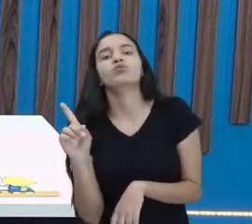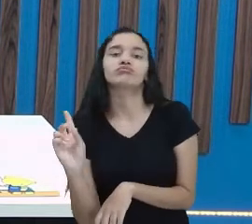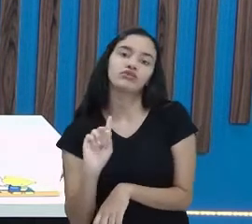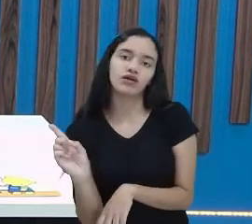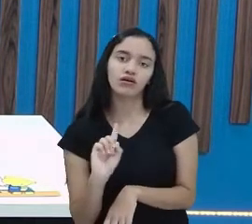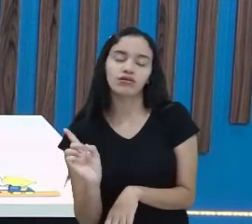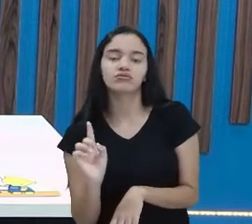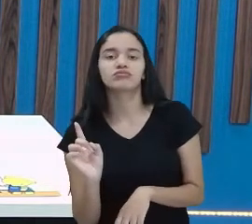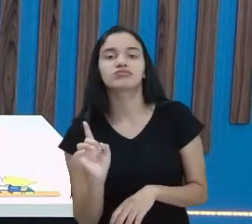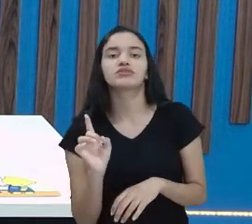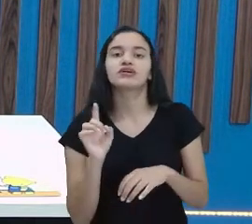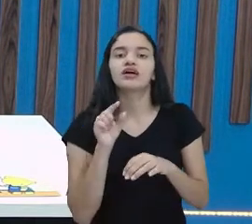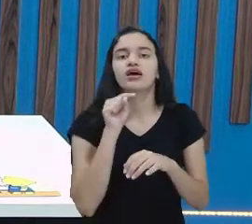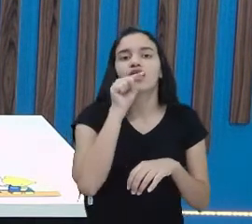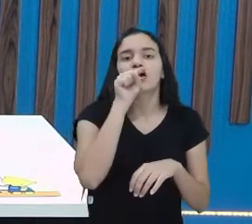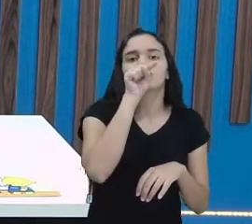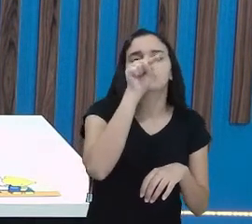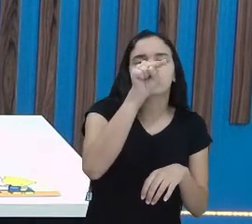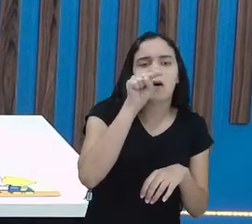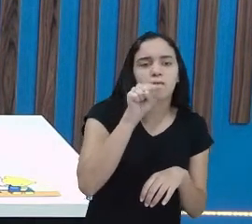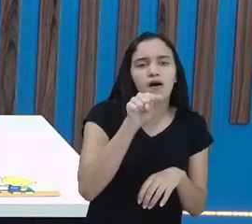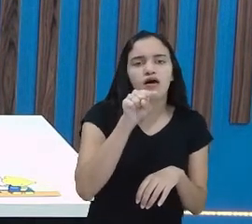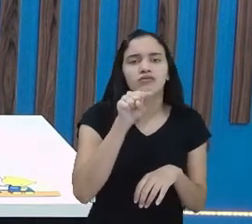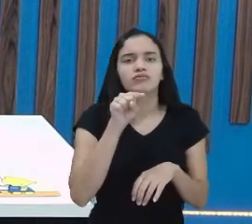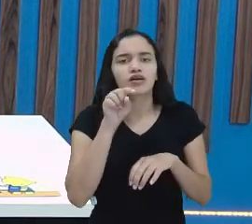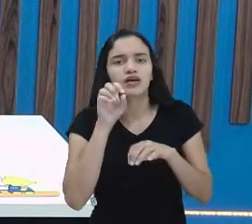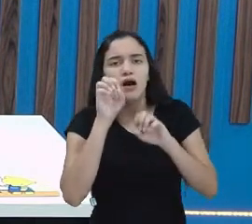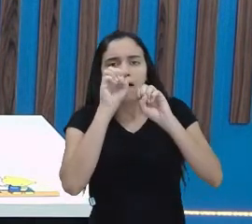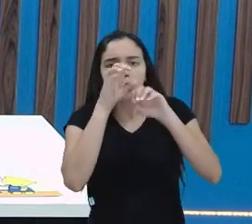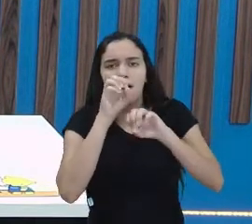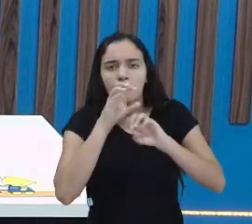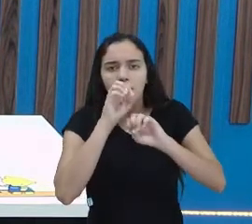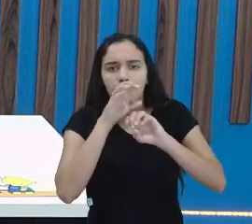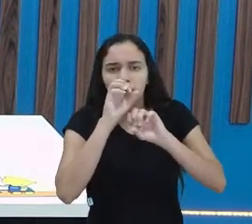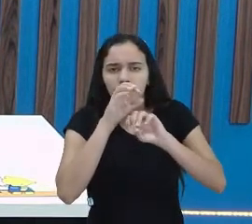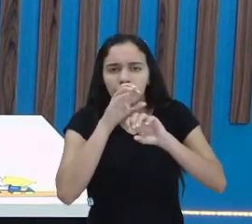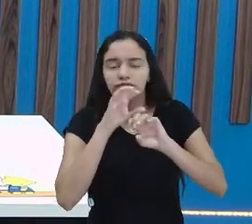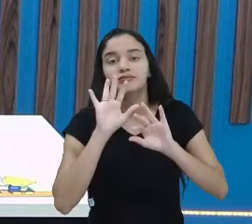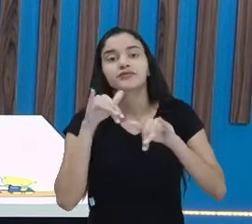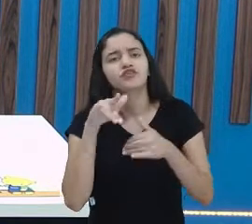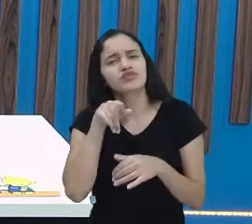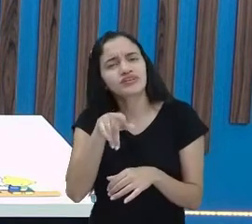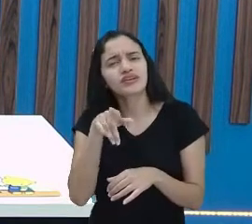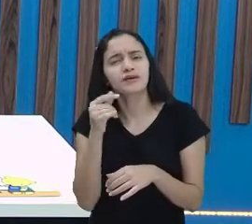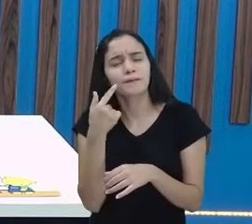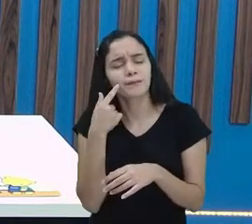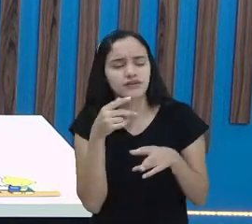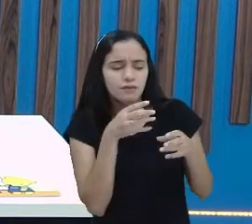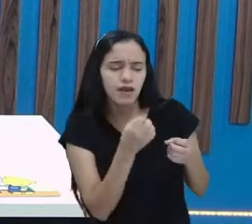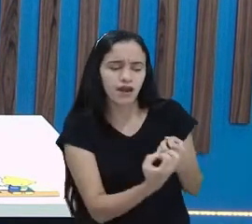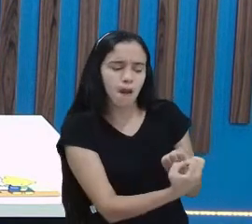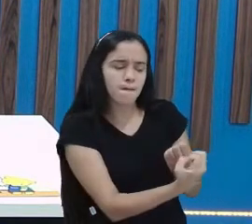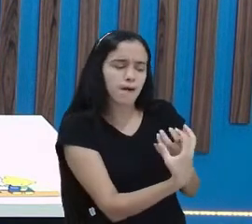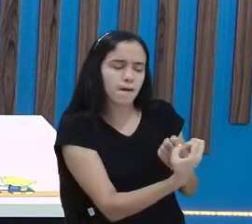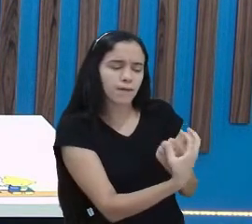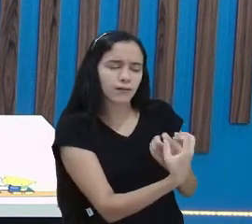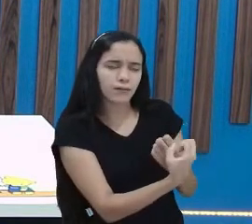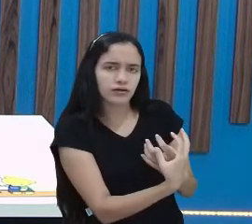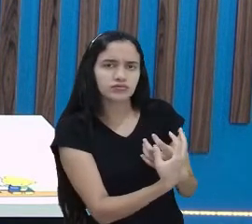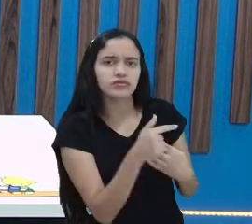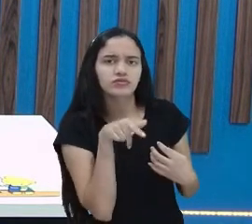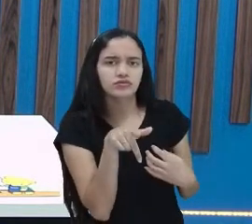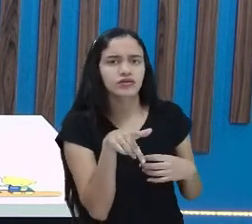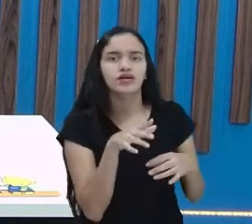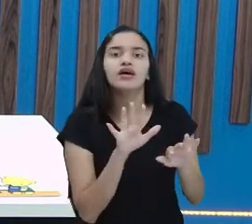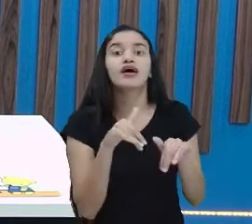segundos, os 2 pontinhos ficam acendendo e apagando bem rapidamente. Você tem que observar de forma bem detalhada para